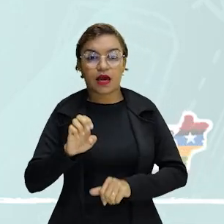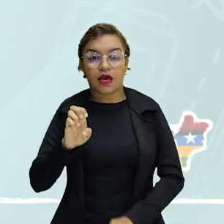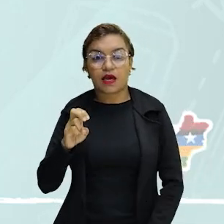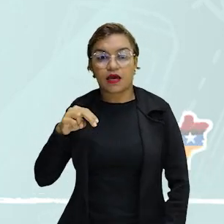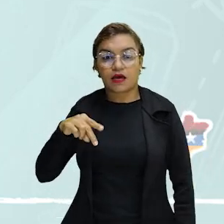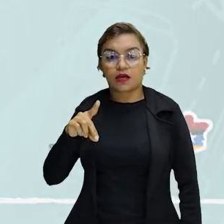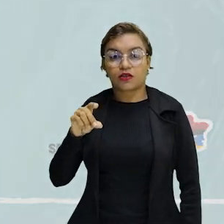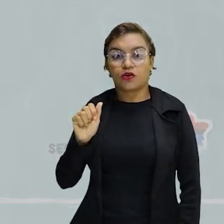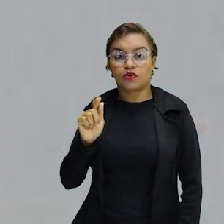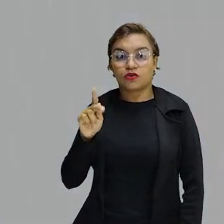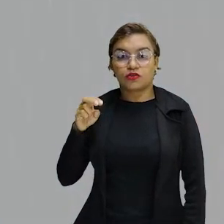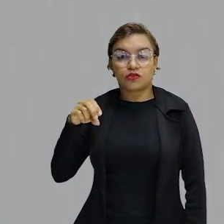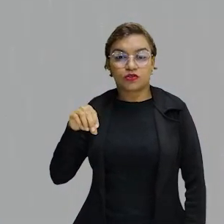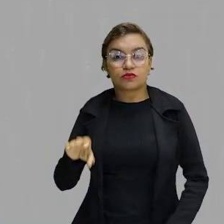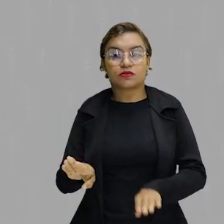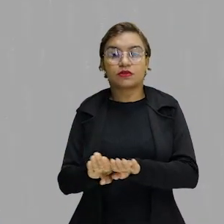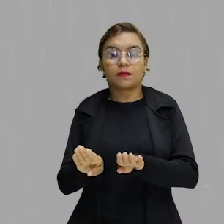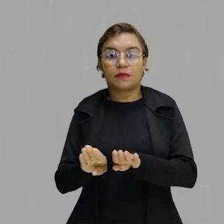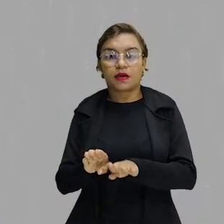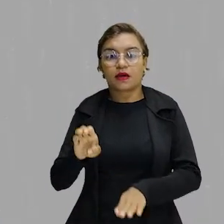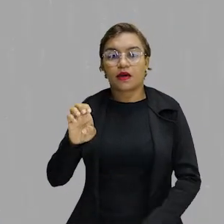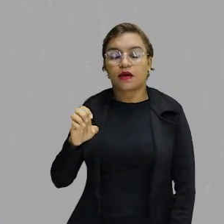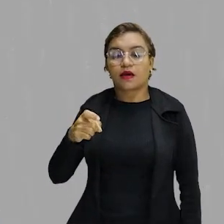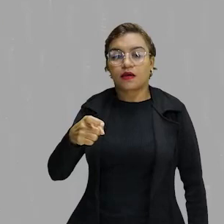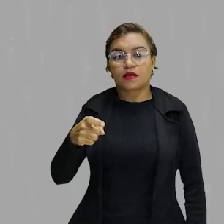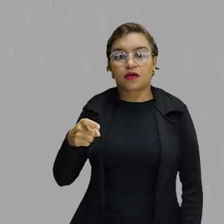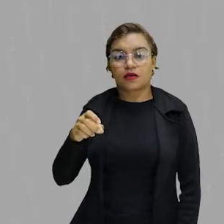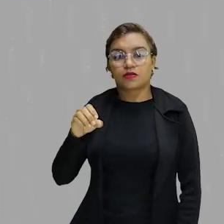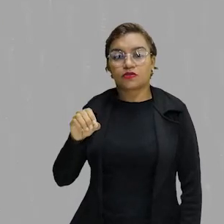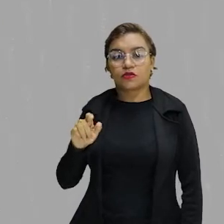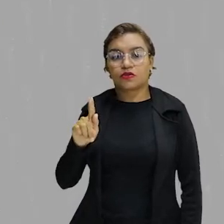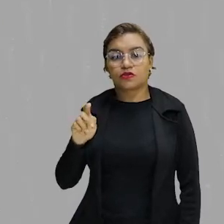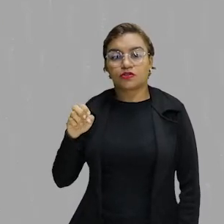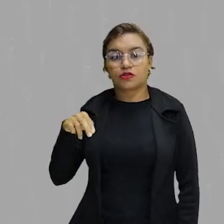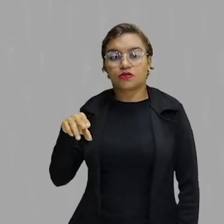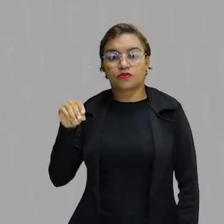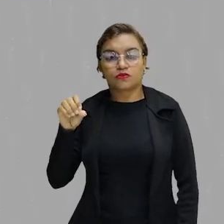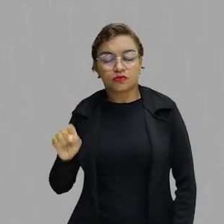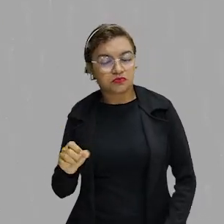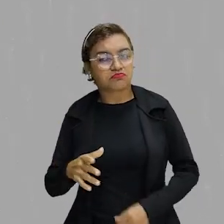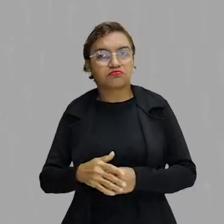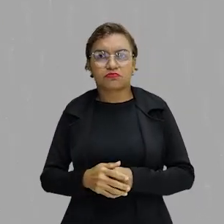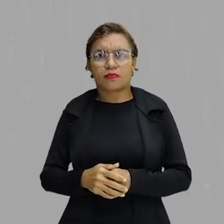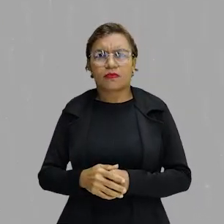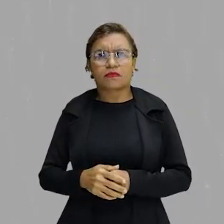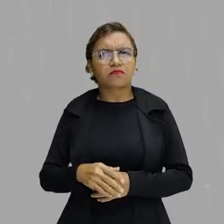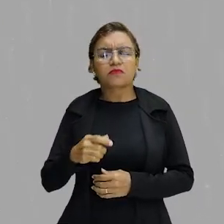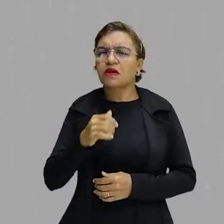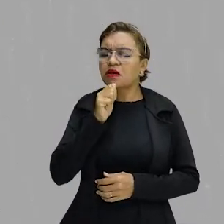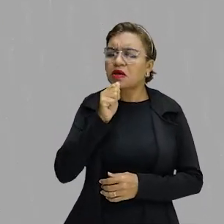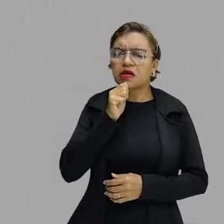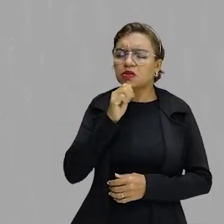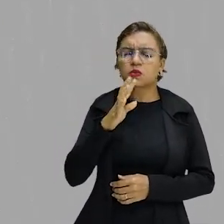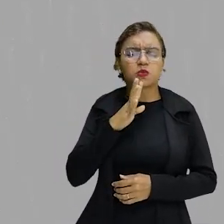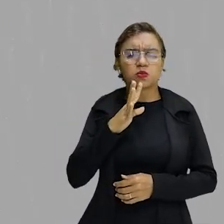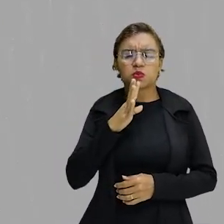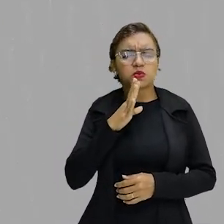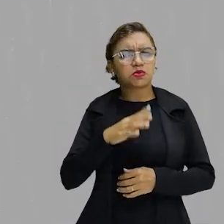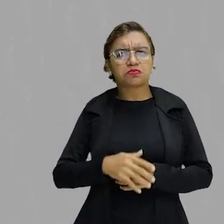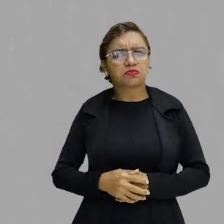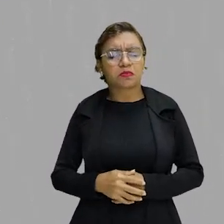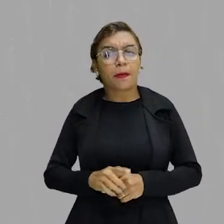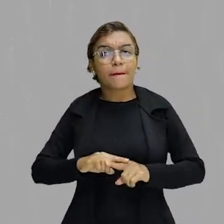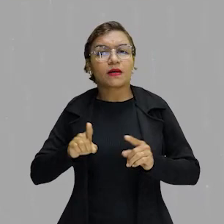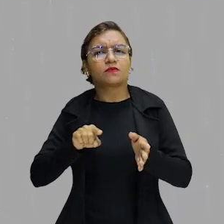exógenos. Aí tu pode me chegar aqui, Marcos, eu nunca ouvi esse termo, endógeno, exógeno. Eu acho que eu não conheço. Mas